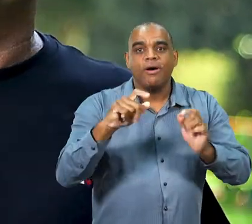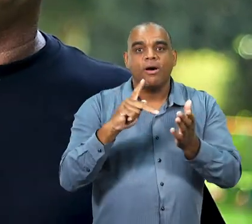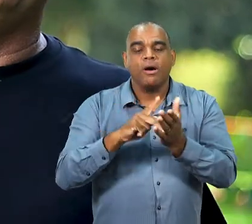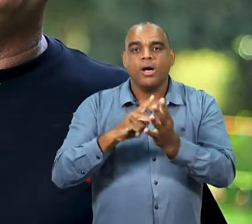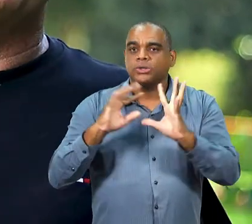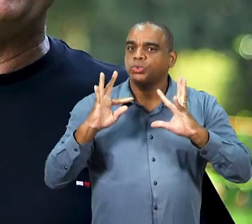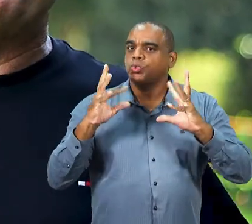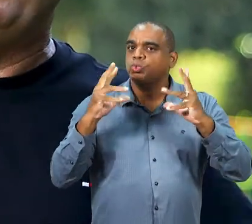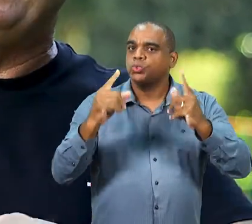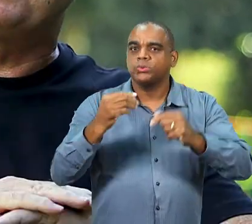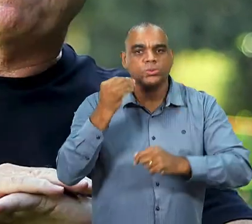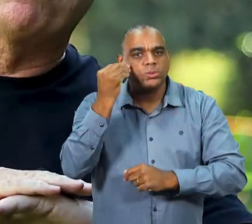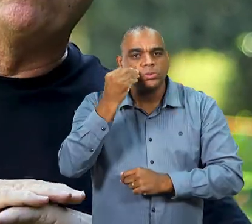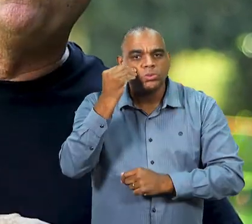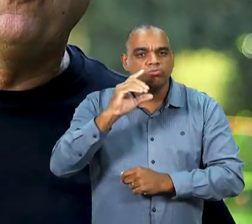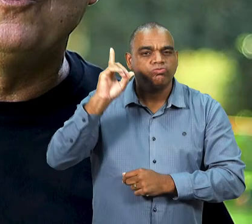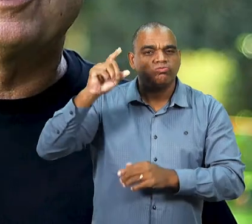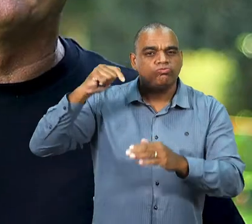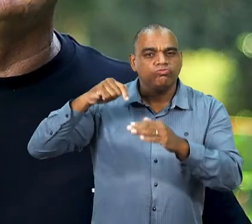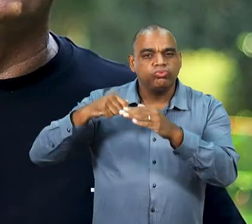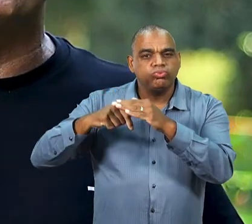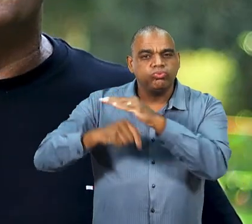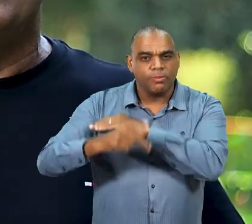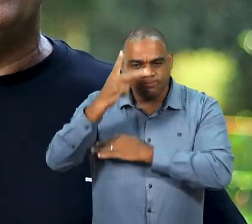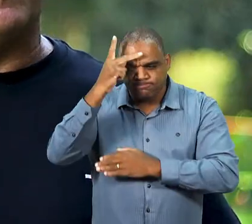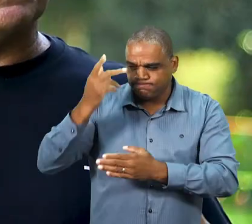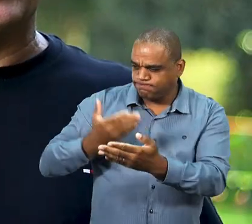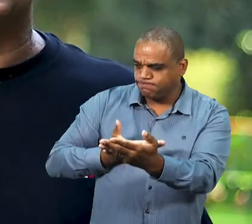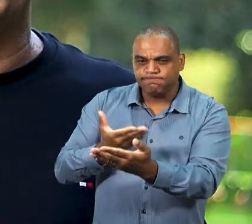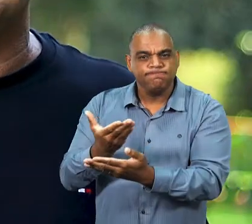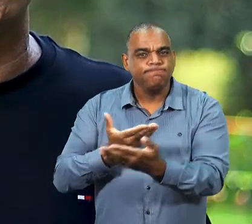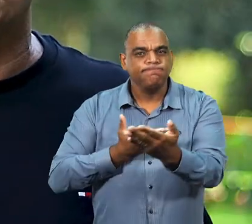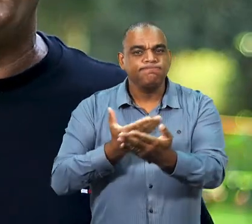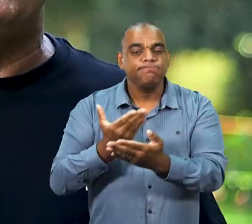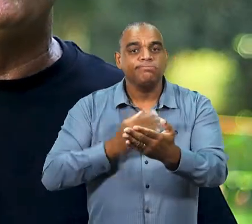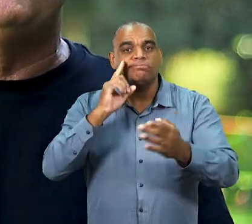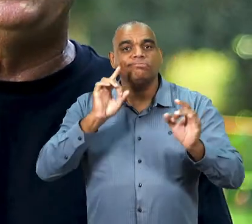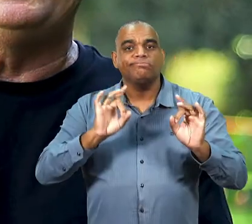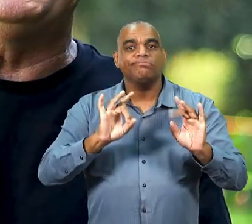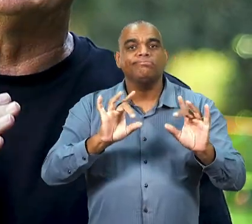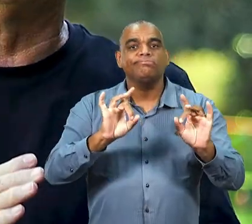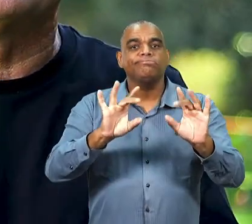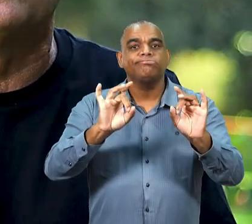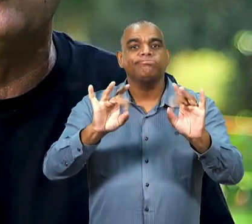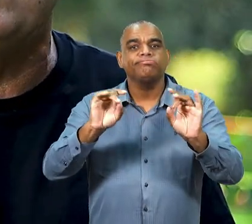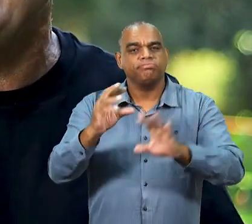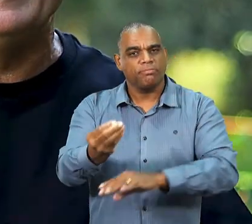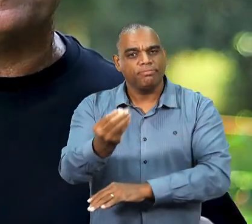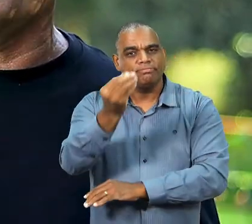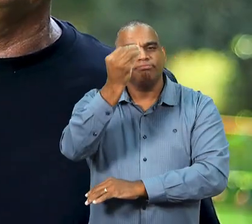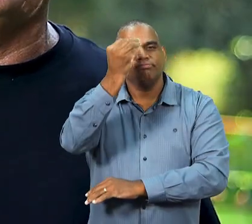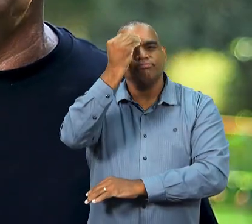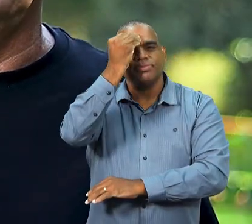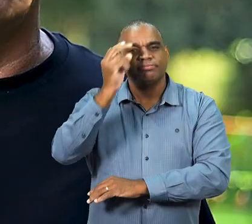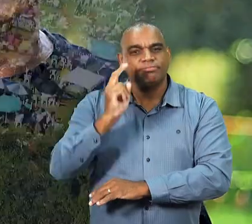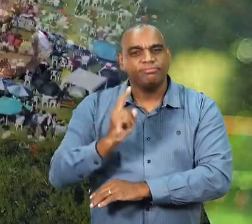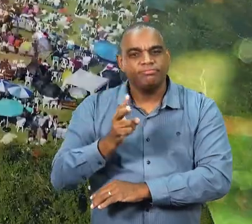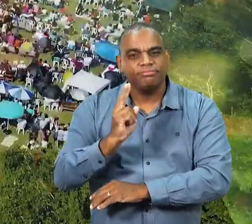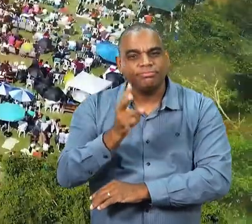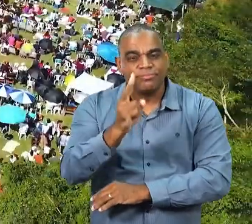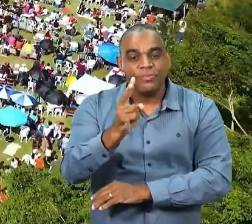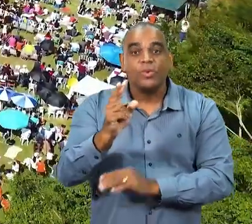proporcionar a toda a igreja uma experiência profunda com Deus e com as pessoas por meio de um dia encantador e